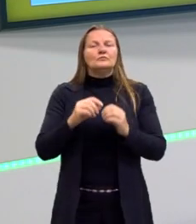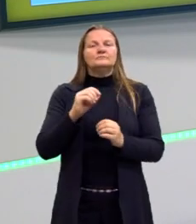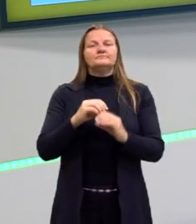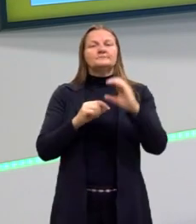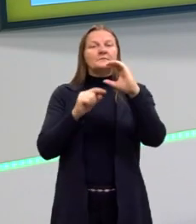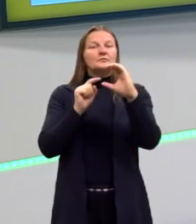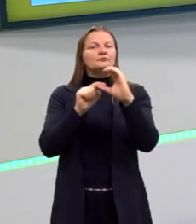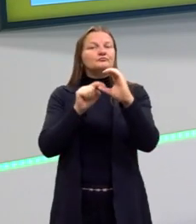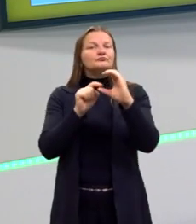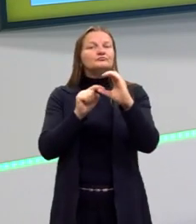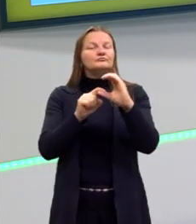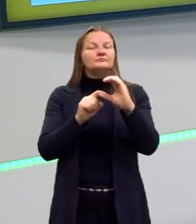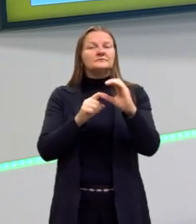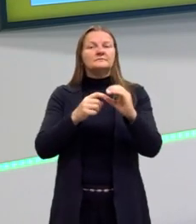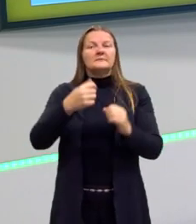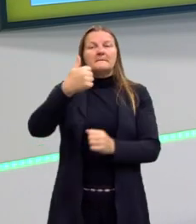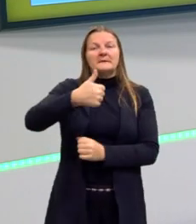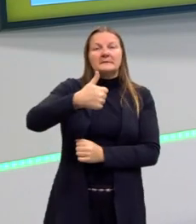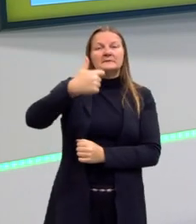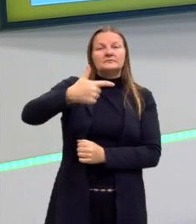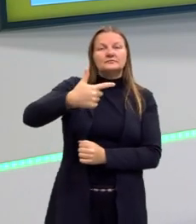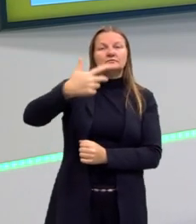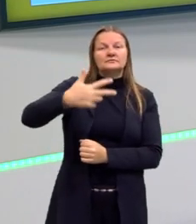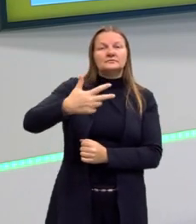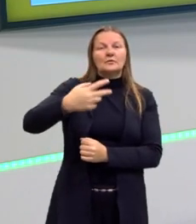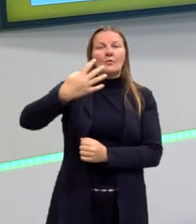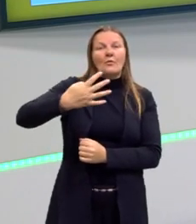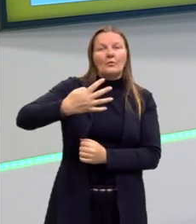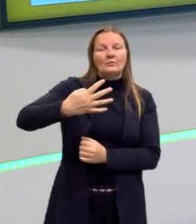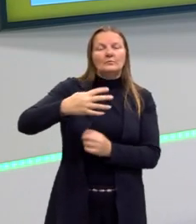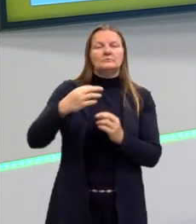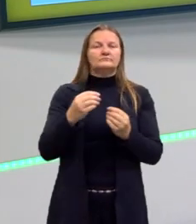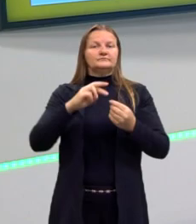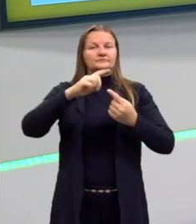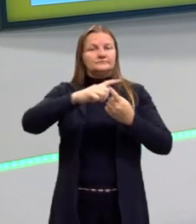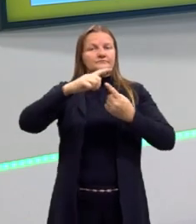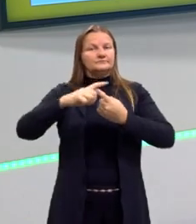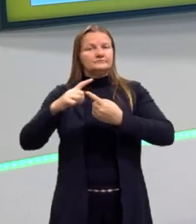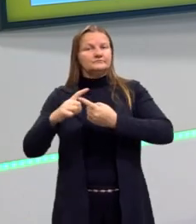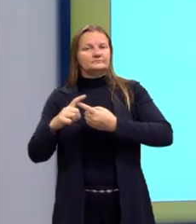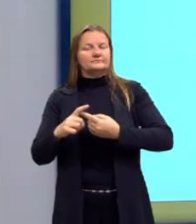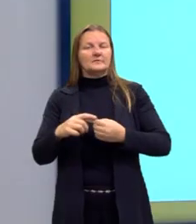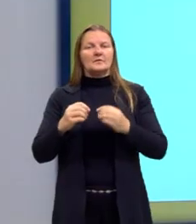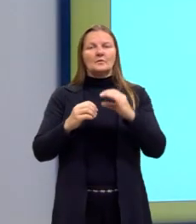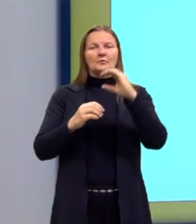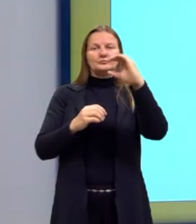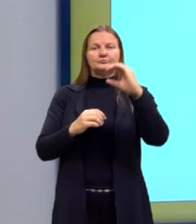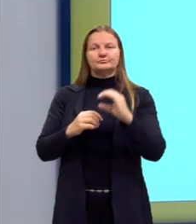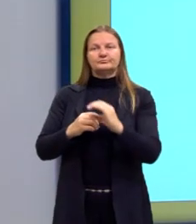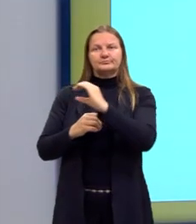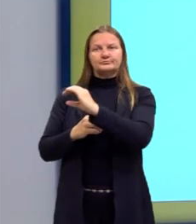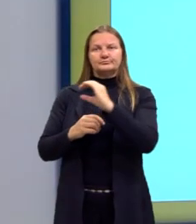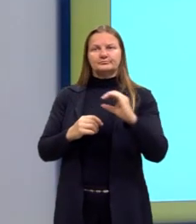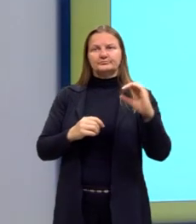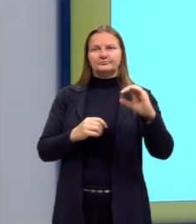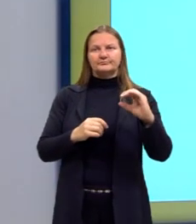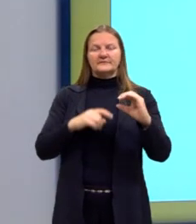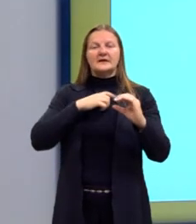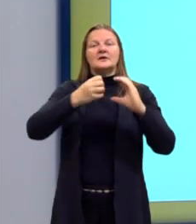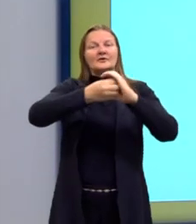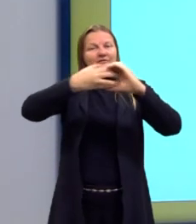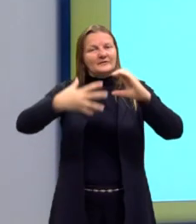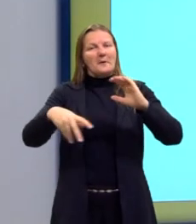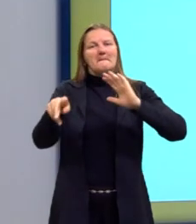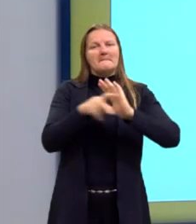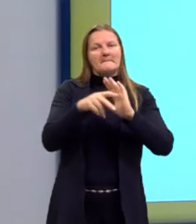carbonos primários secundários terciários e quaternários E conforme a posição que ele se encontra na cadeia ele tem uma